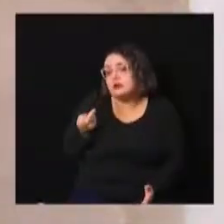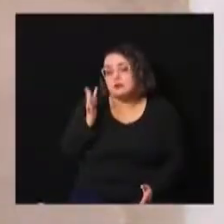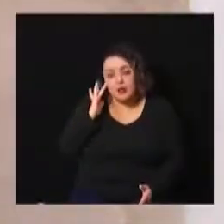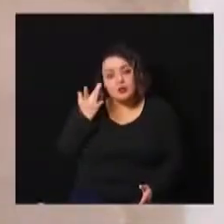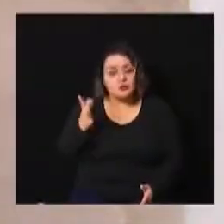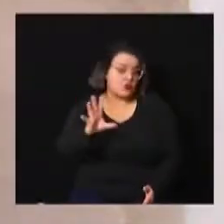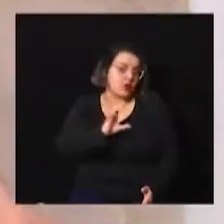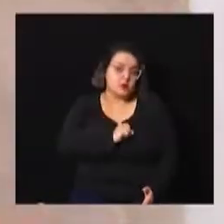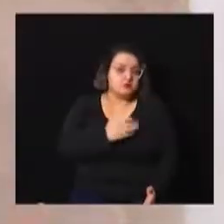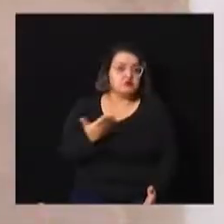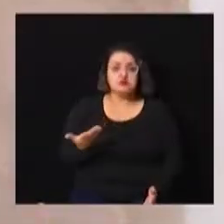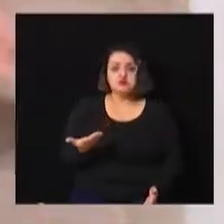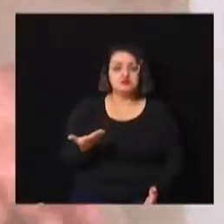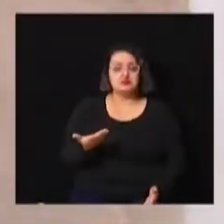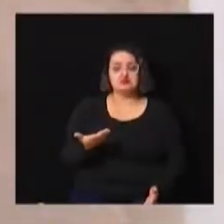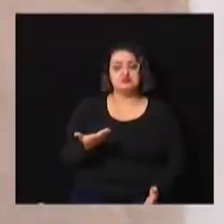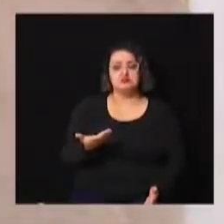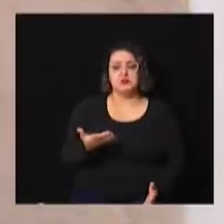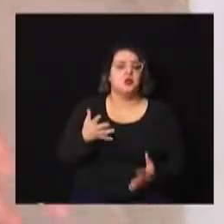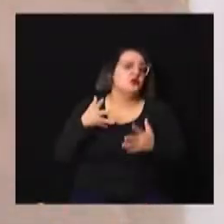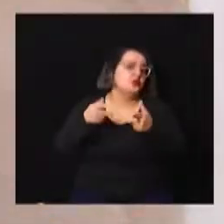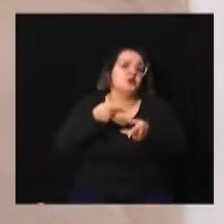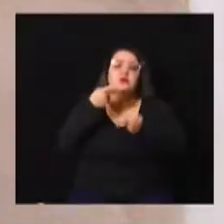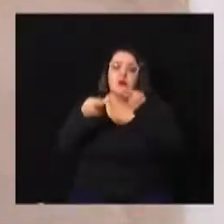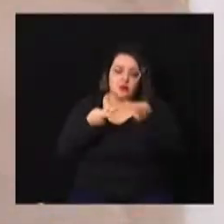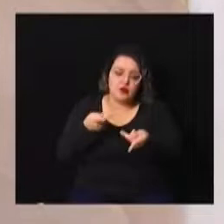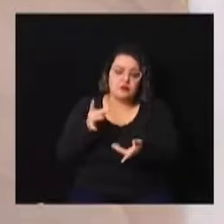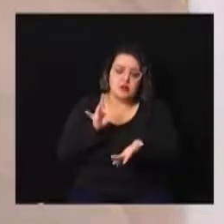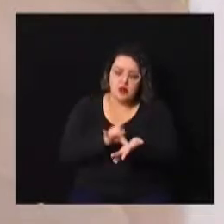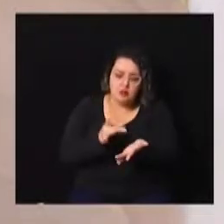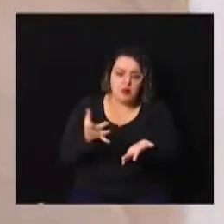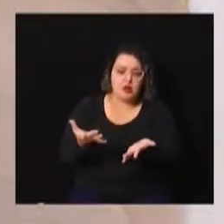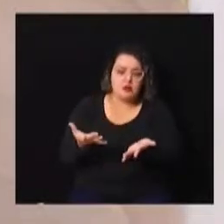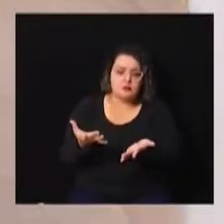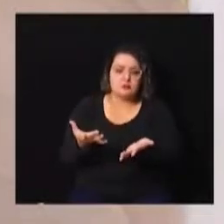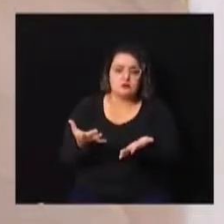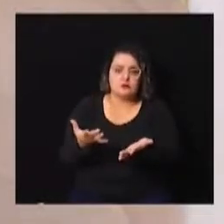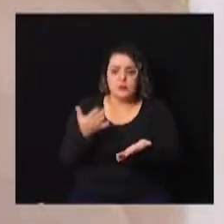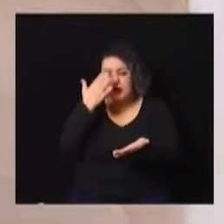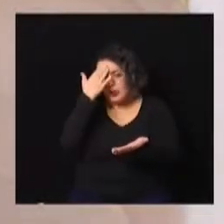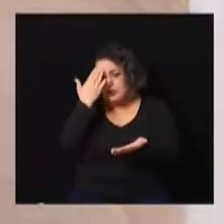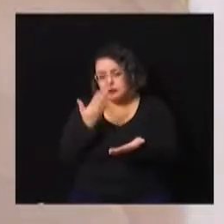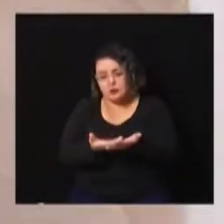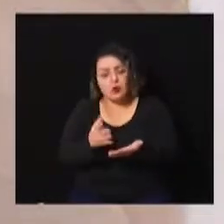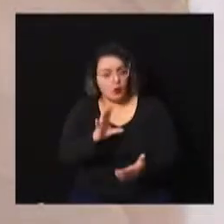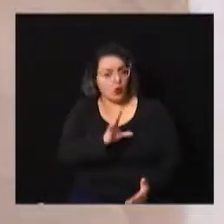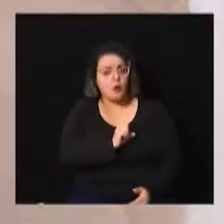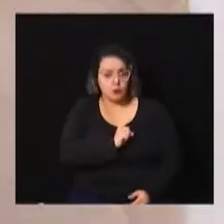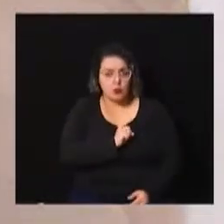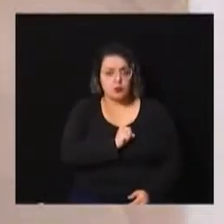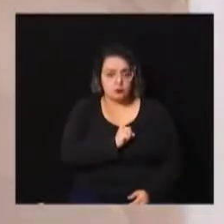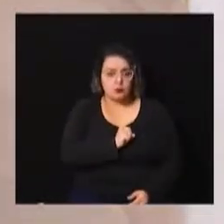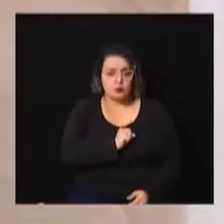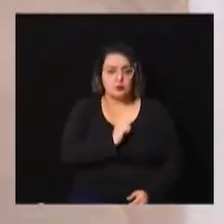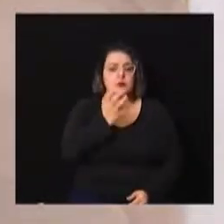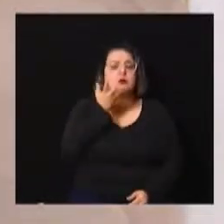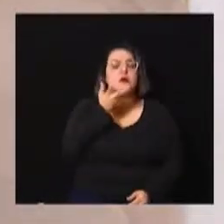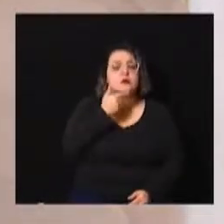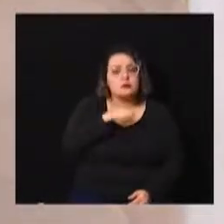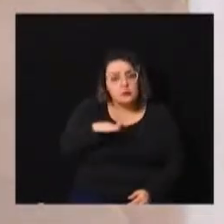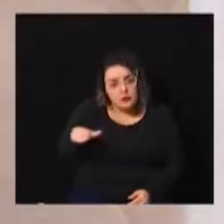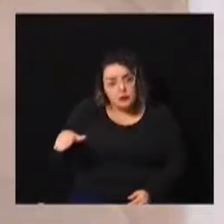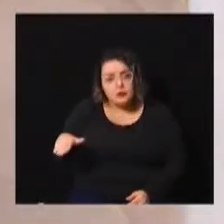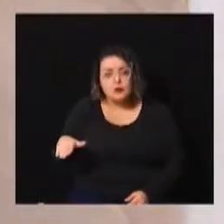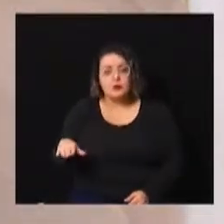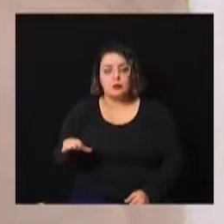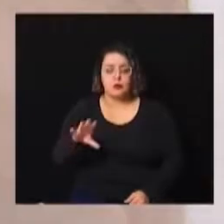amor, né? Não sei a palavra tão assim que todo mundo fala, mas realmente eu creio que é o amor pelas